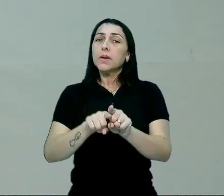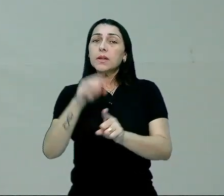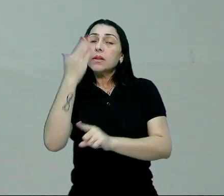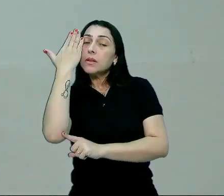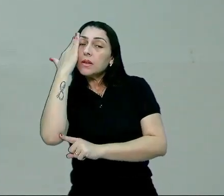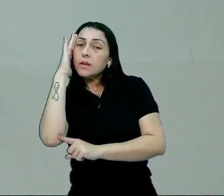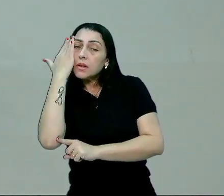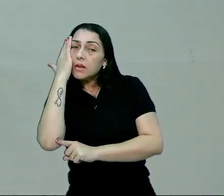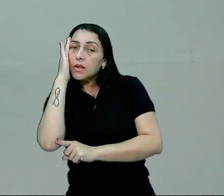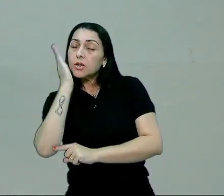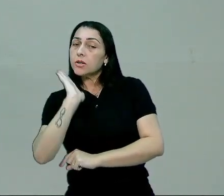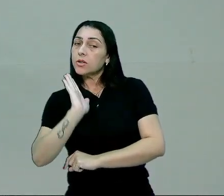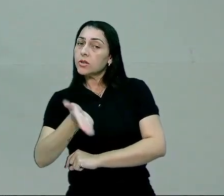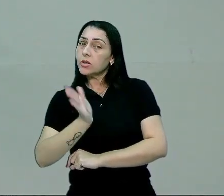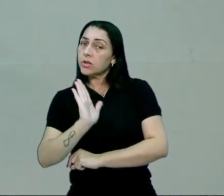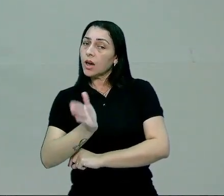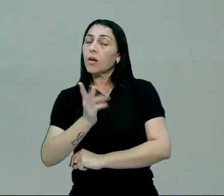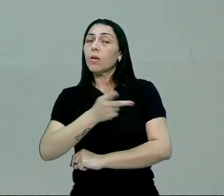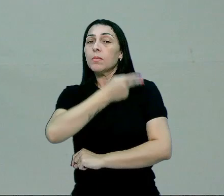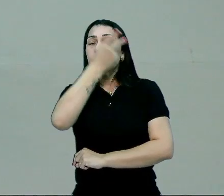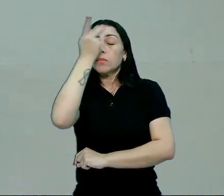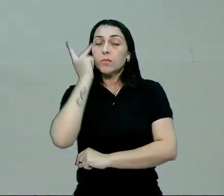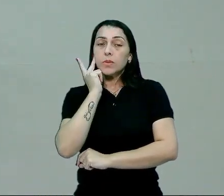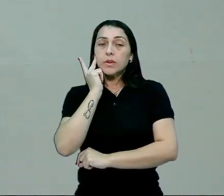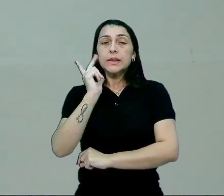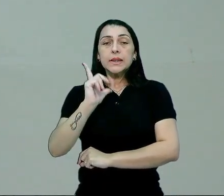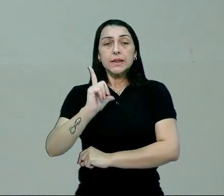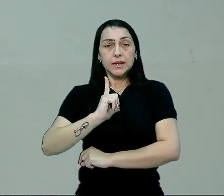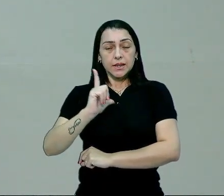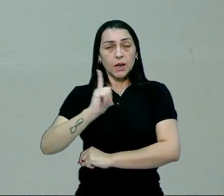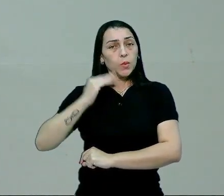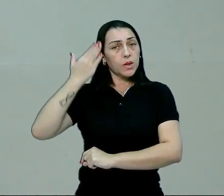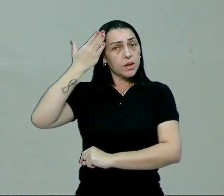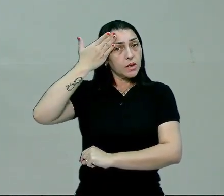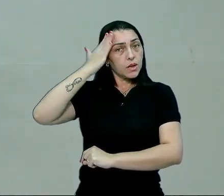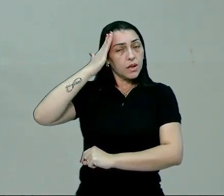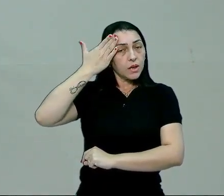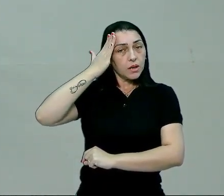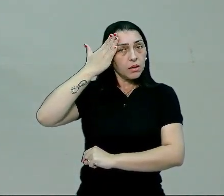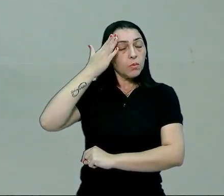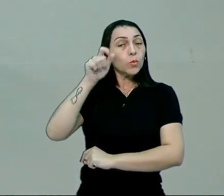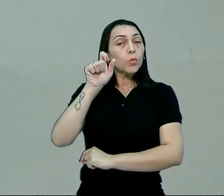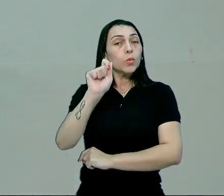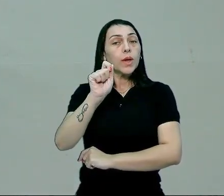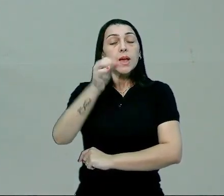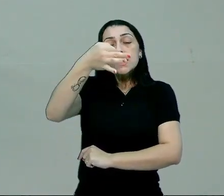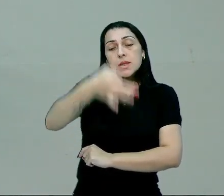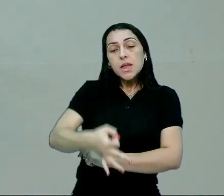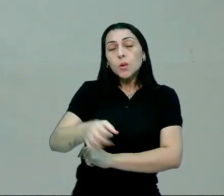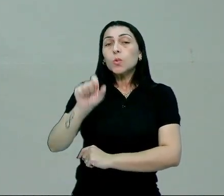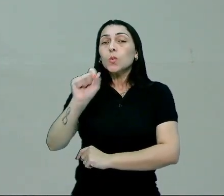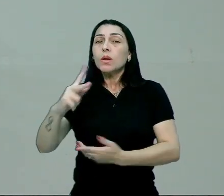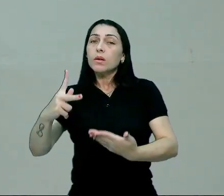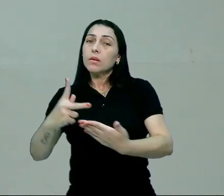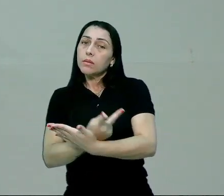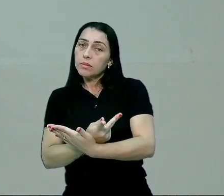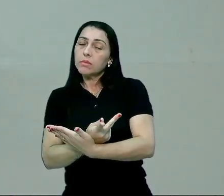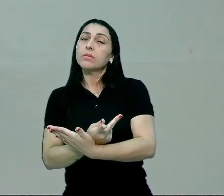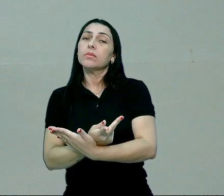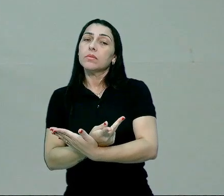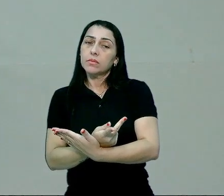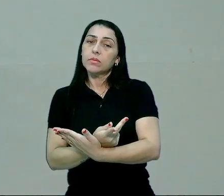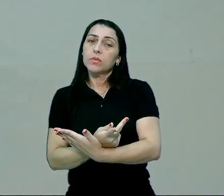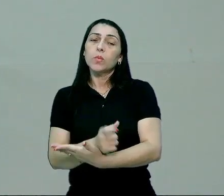entender, já que eu sou uma pessoa que eu tenho o discernimento daquilo que é certo, daquilo que é